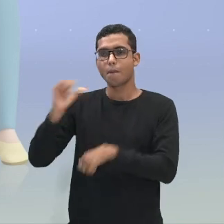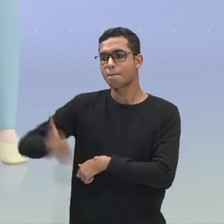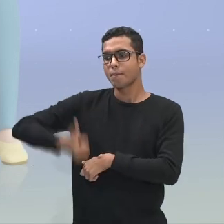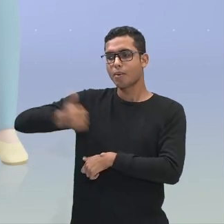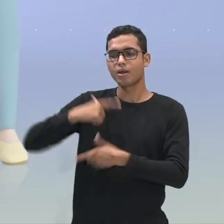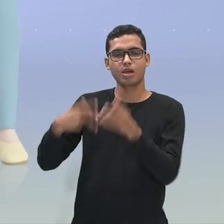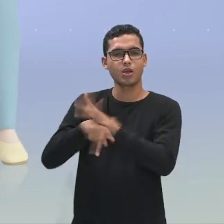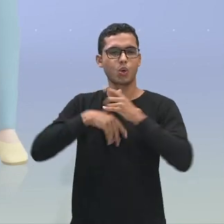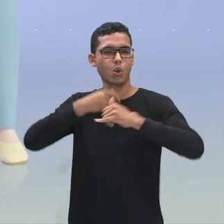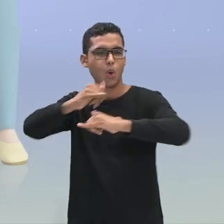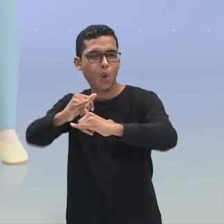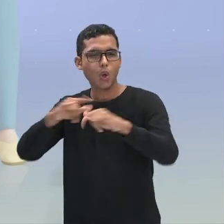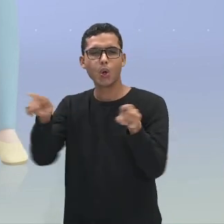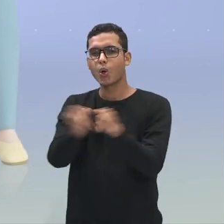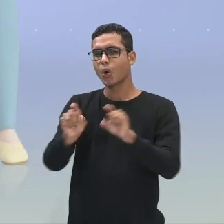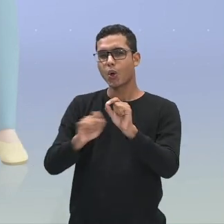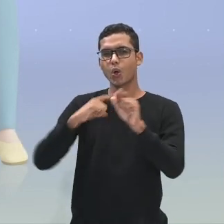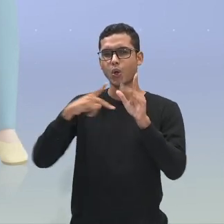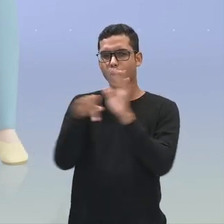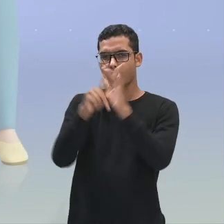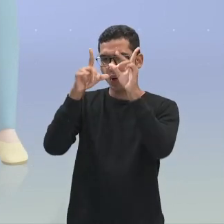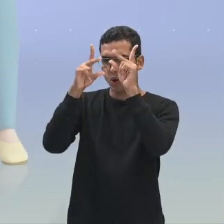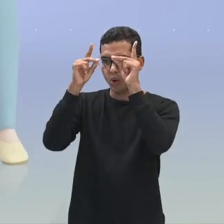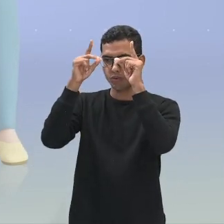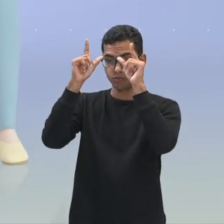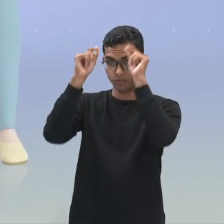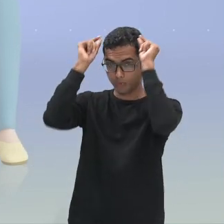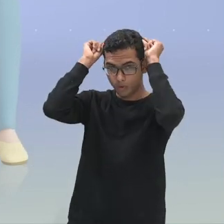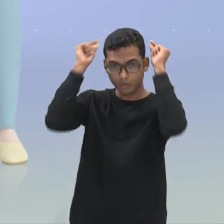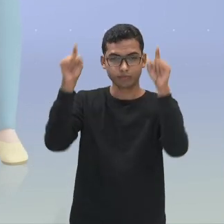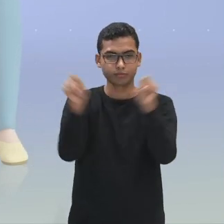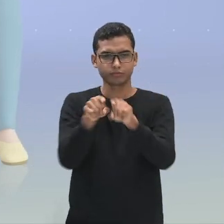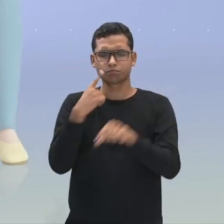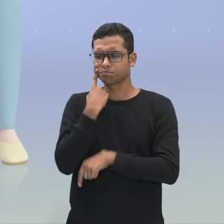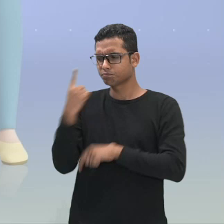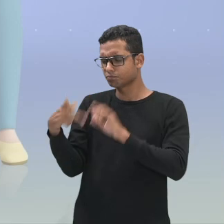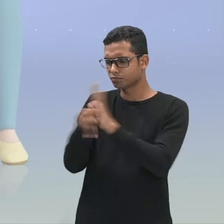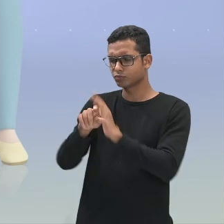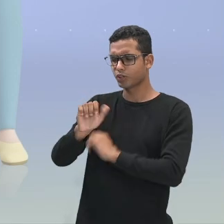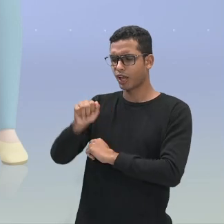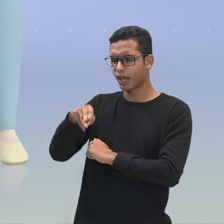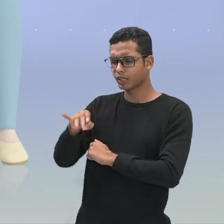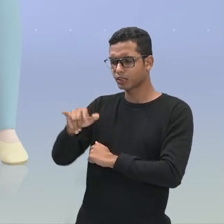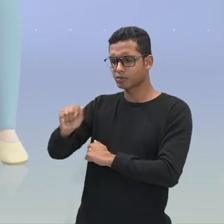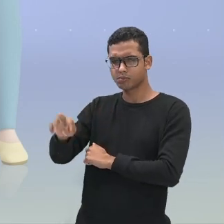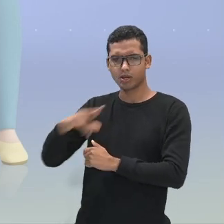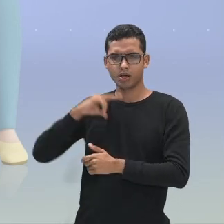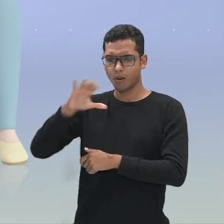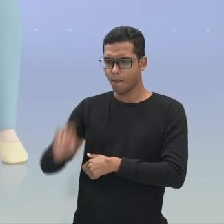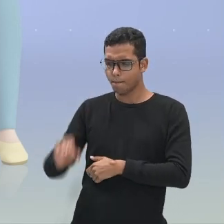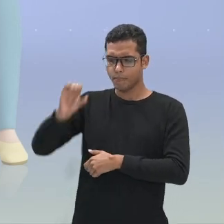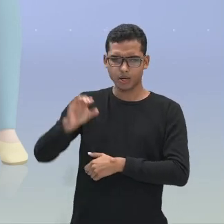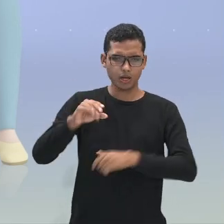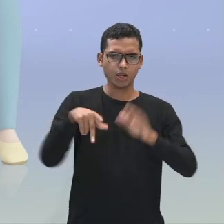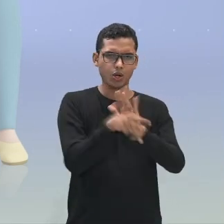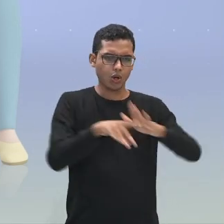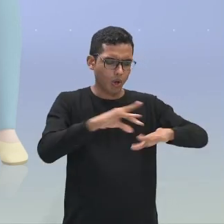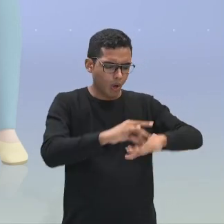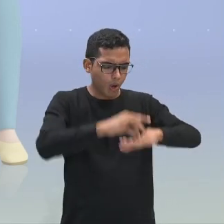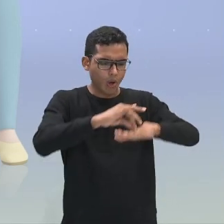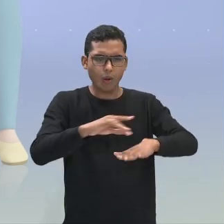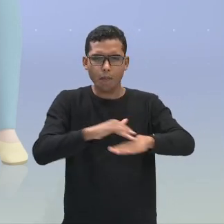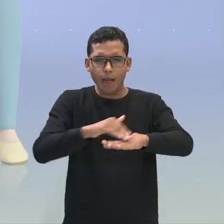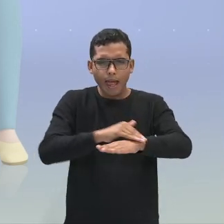à eletricidade remontam à Grécia Antiga. Tales de Mileto observou que o âmbar, quando esfregado em um pedaço de pele de animal,